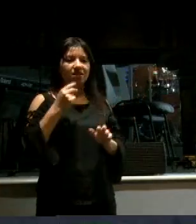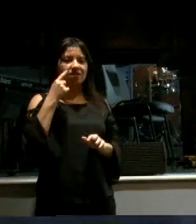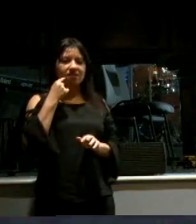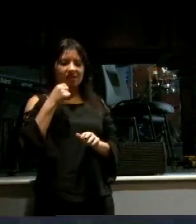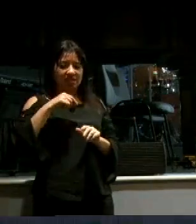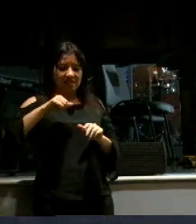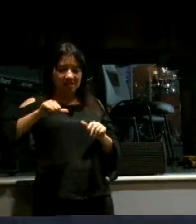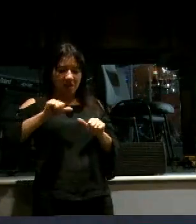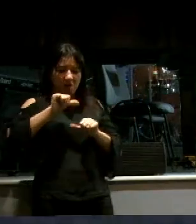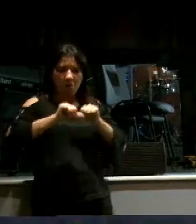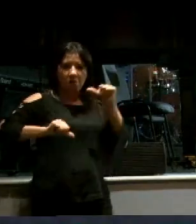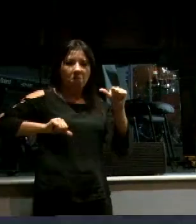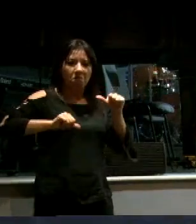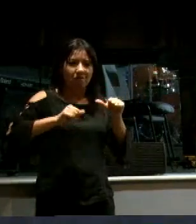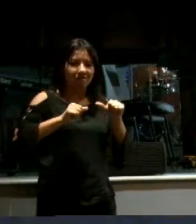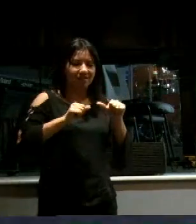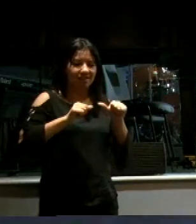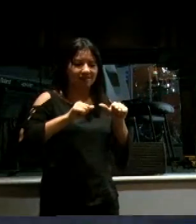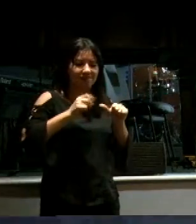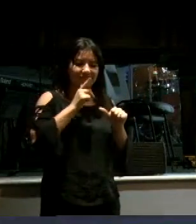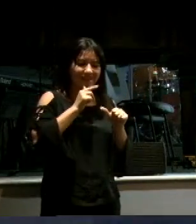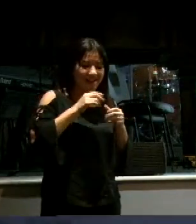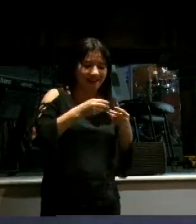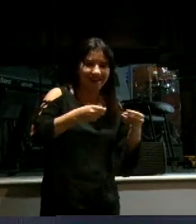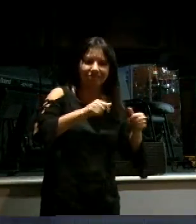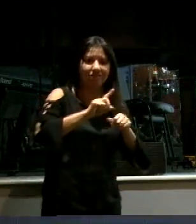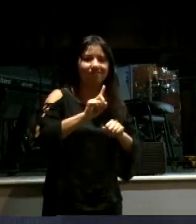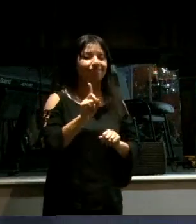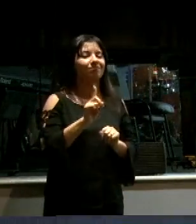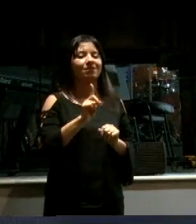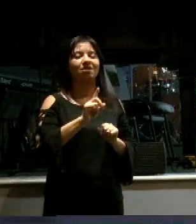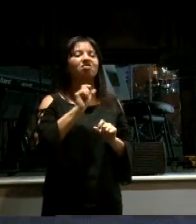uma água, um pouquinho de sal. O que faz isso?